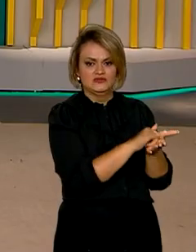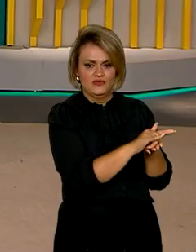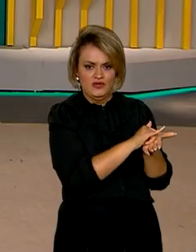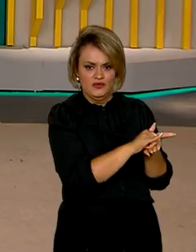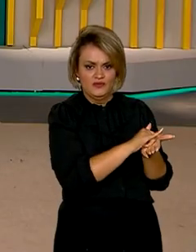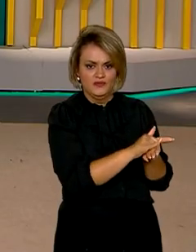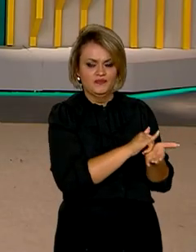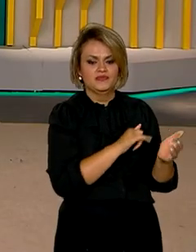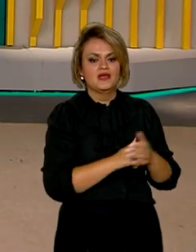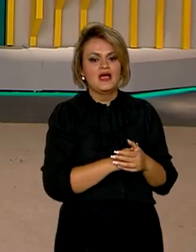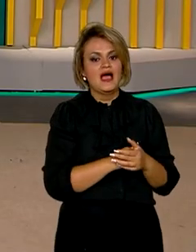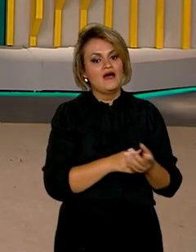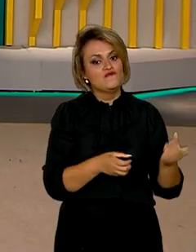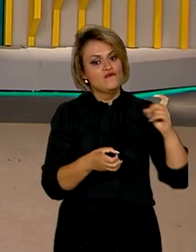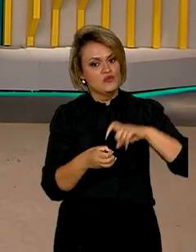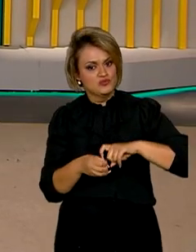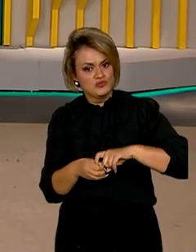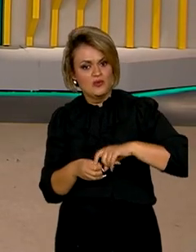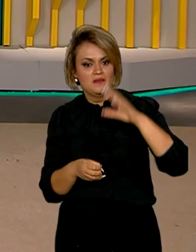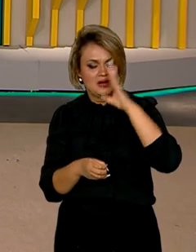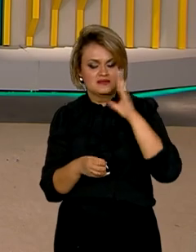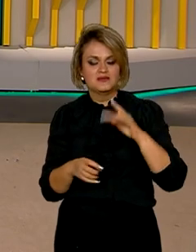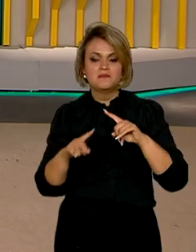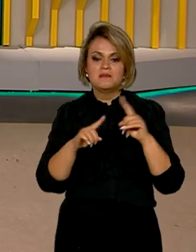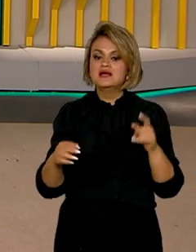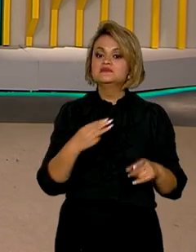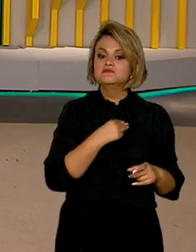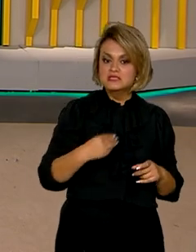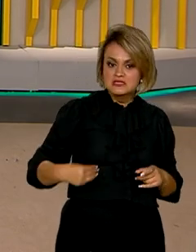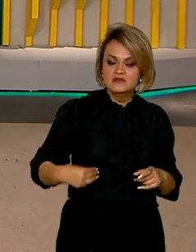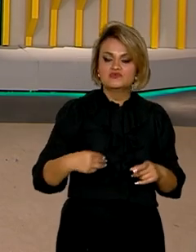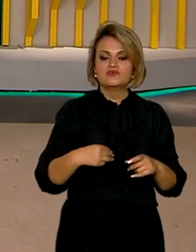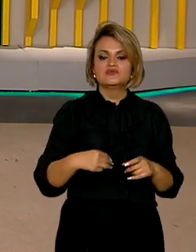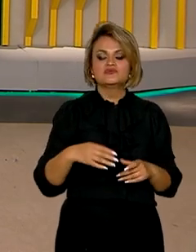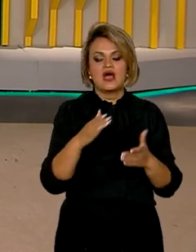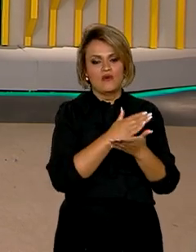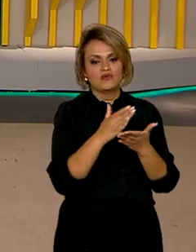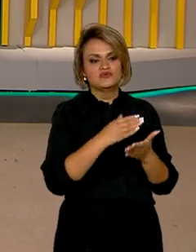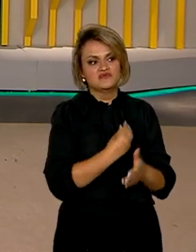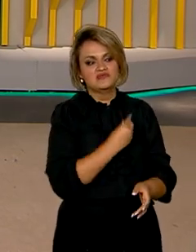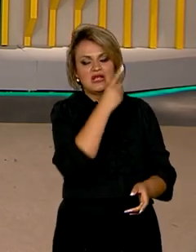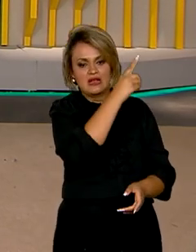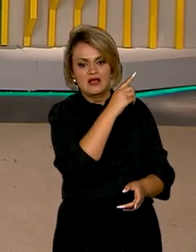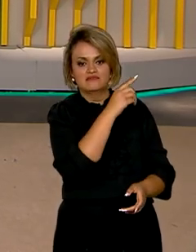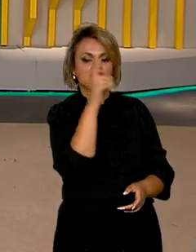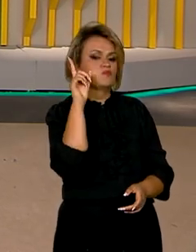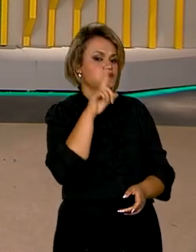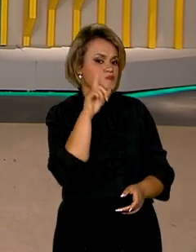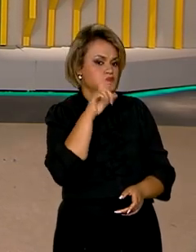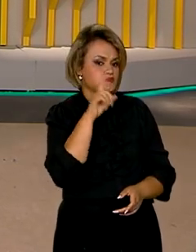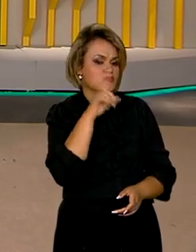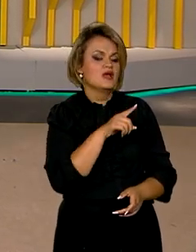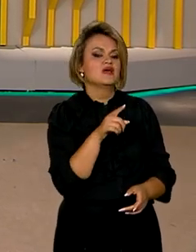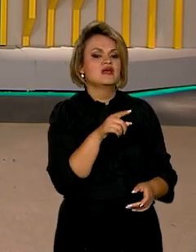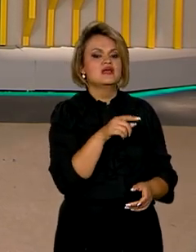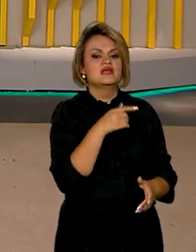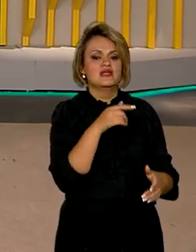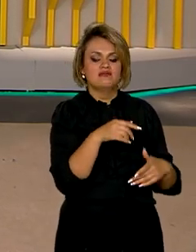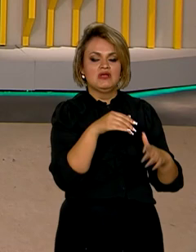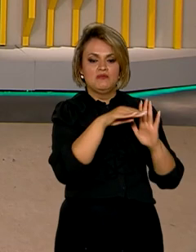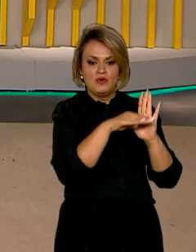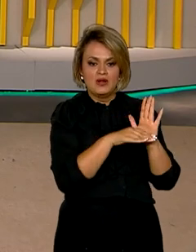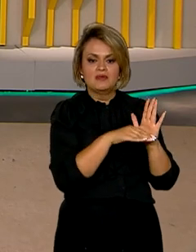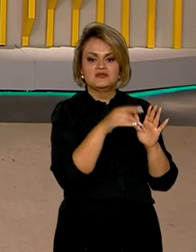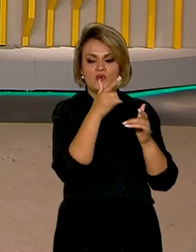E mesmo com o retorno ao Brasil, ministros do governo permaneceram nos Estados Unidos e participaram de agendas paralelas